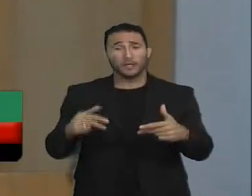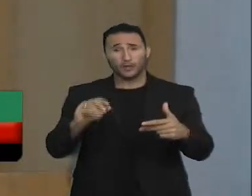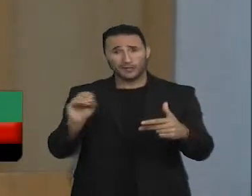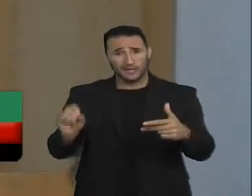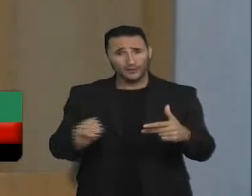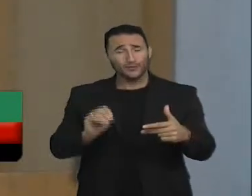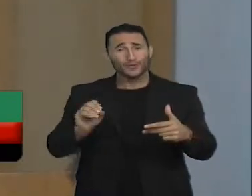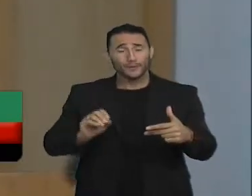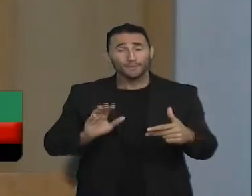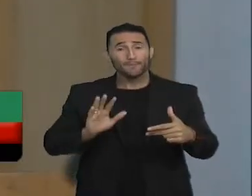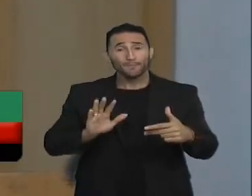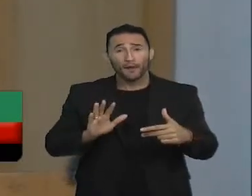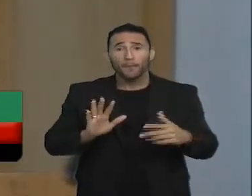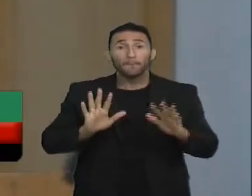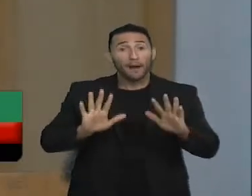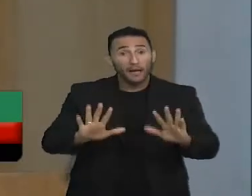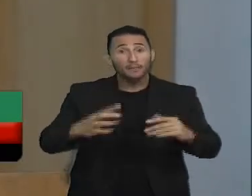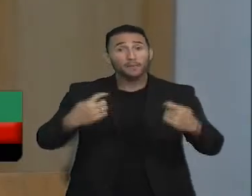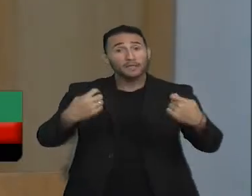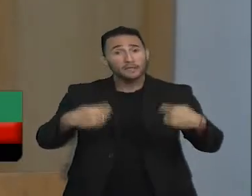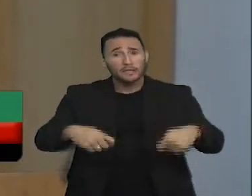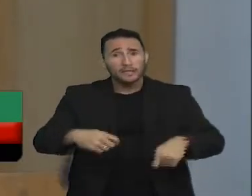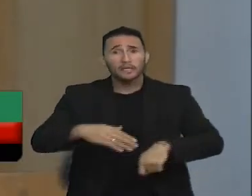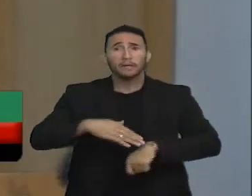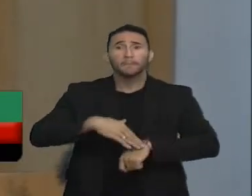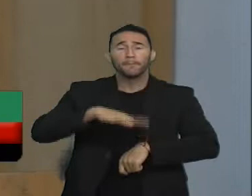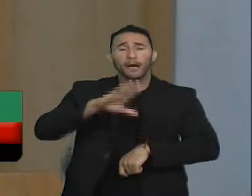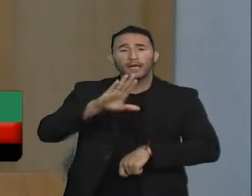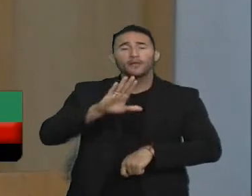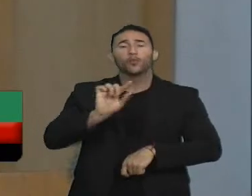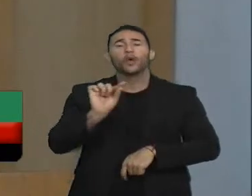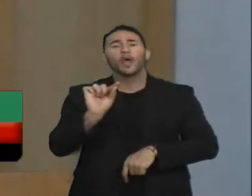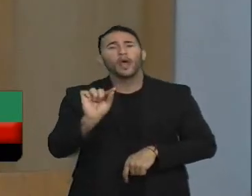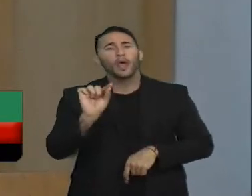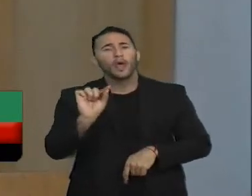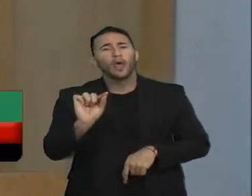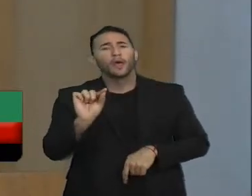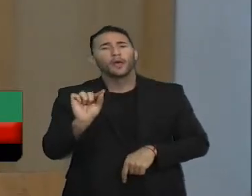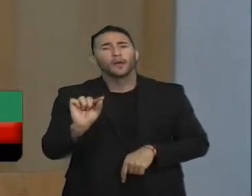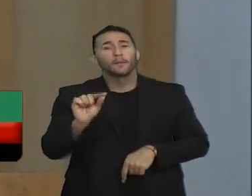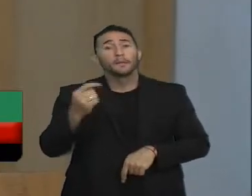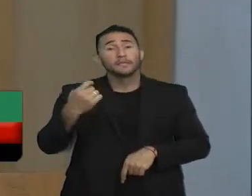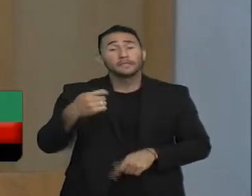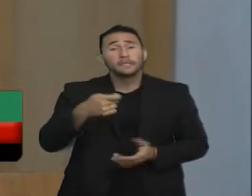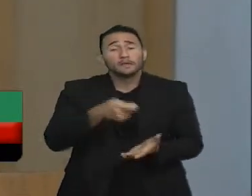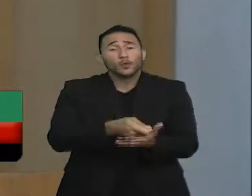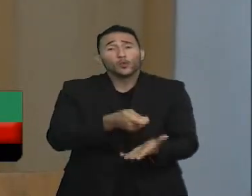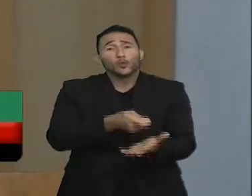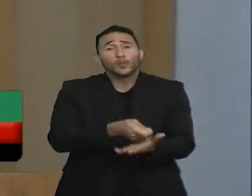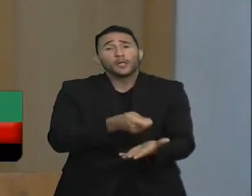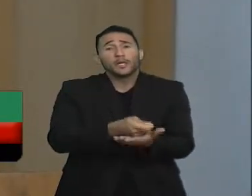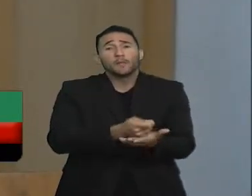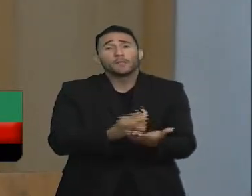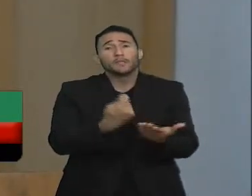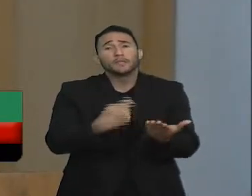Osasco, mas nós temos que fazer cumprir. Tem que ter leis